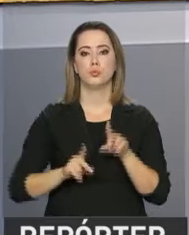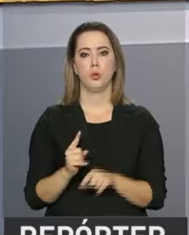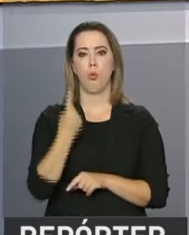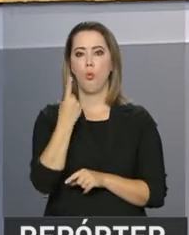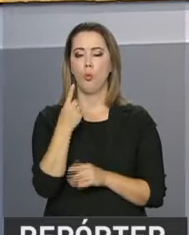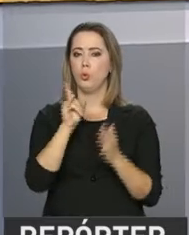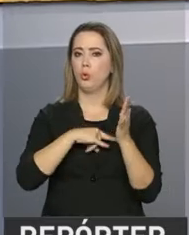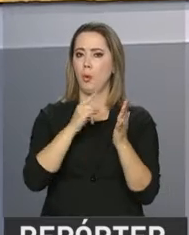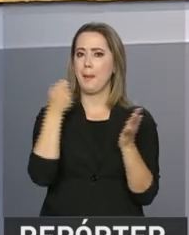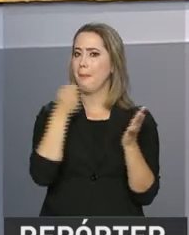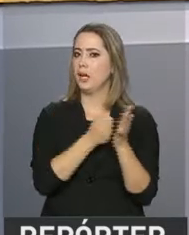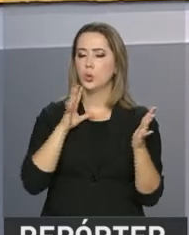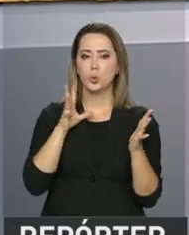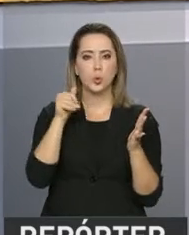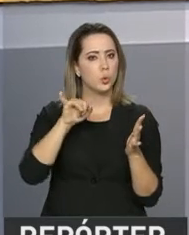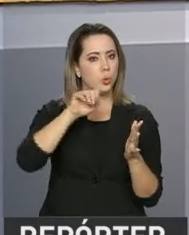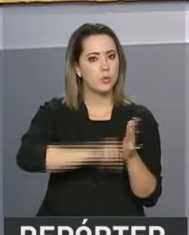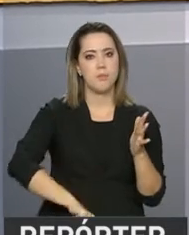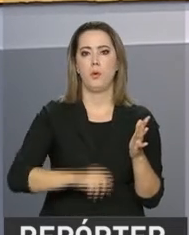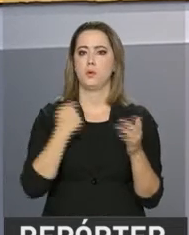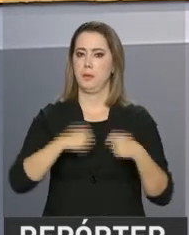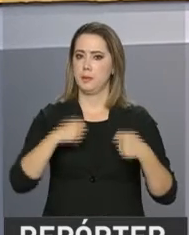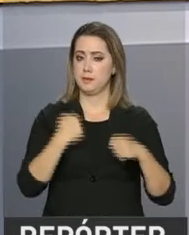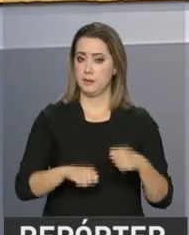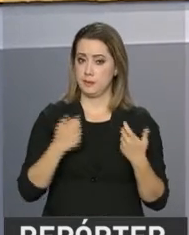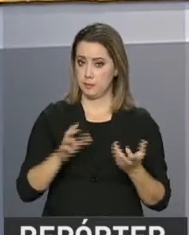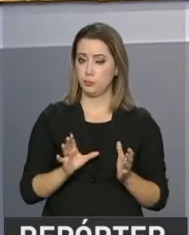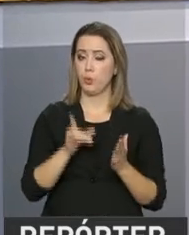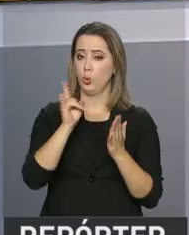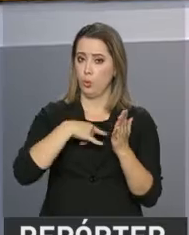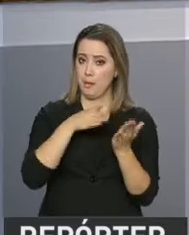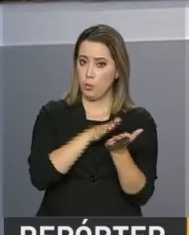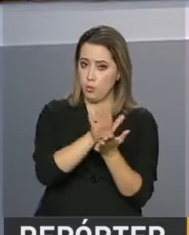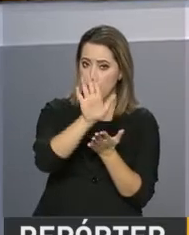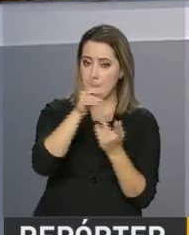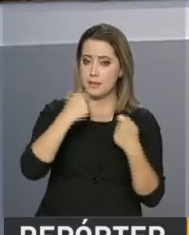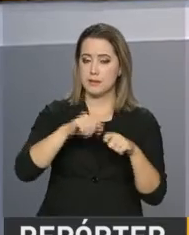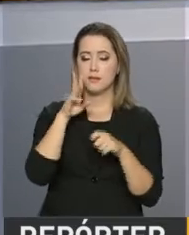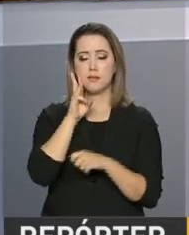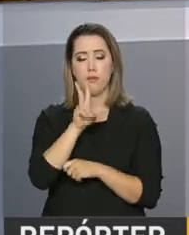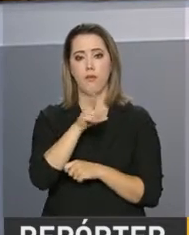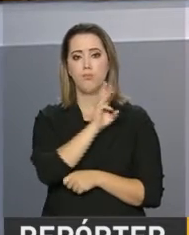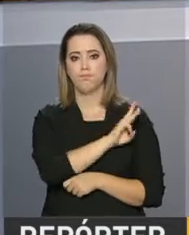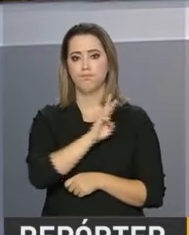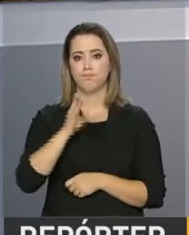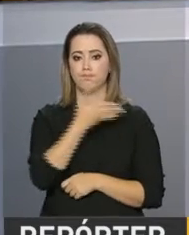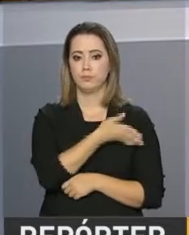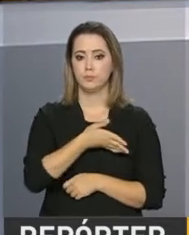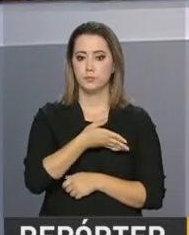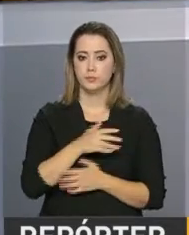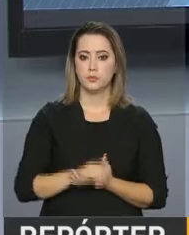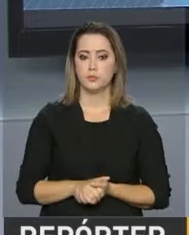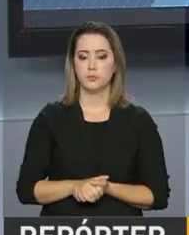contribuições fiscais, trabalhistas e previdenciárias. Para a emissão da guia, o empregador deve acessar a página do